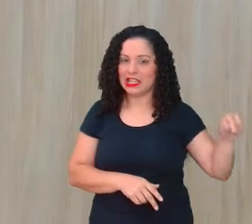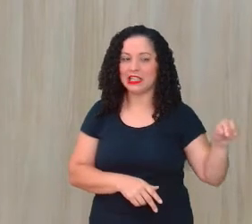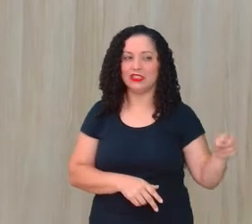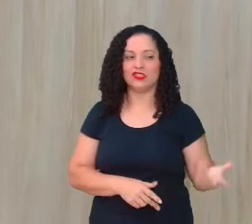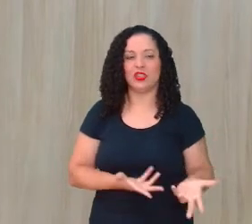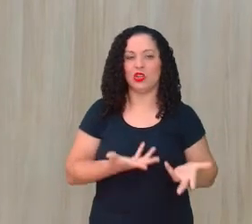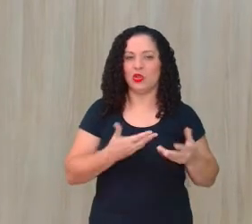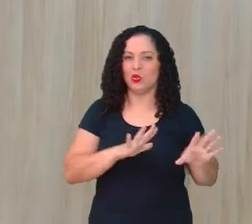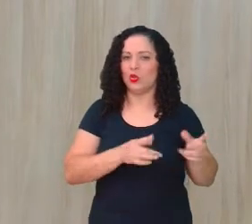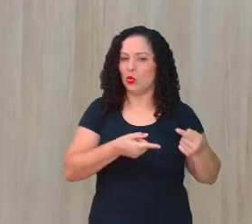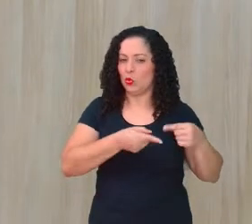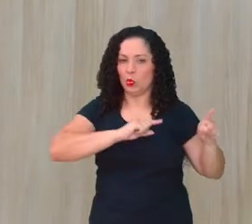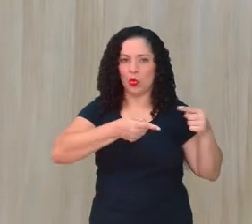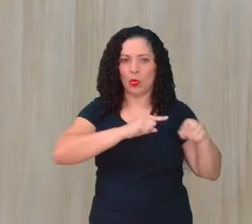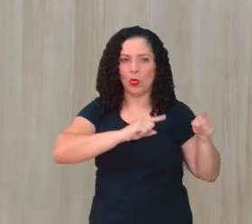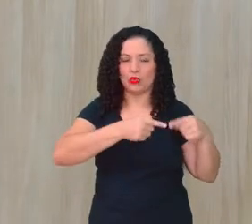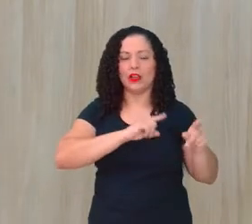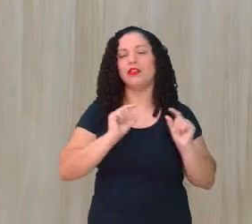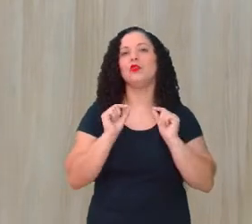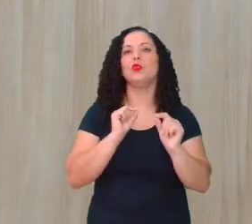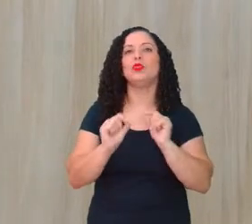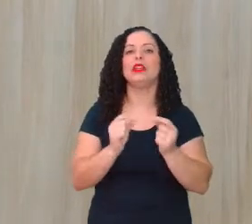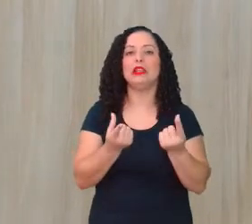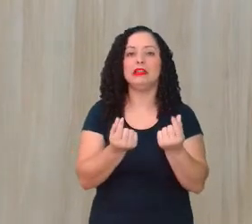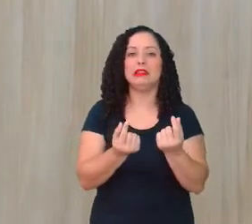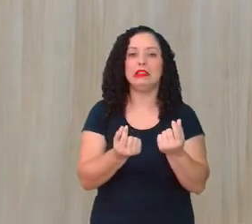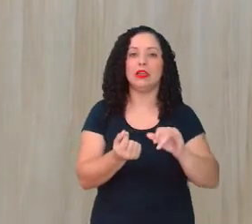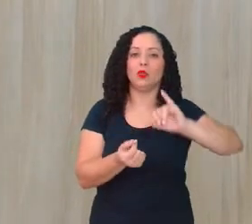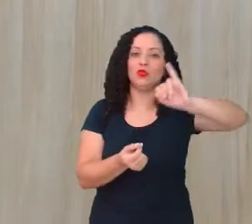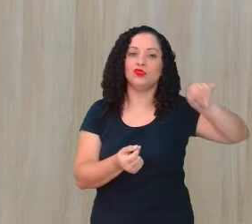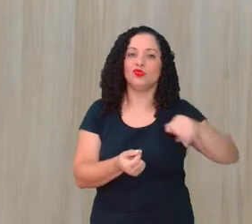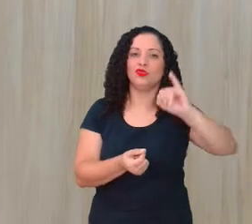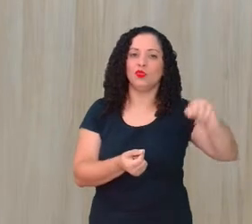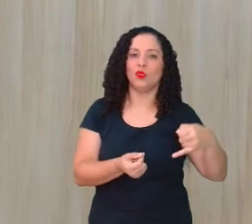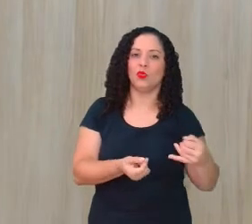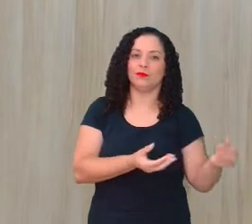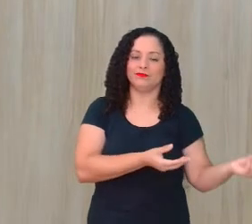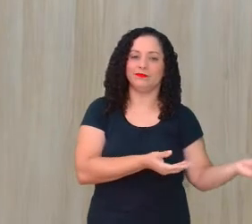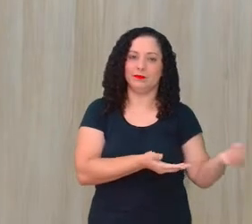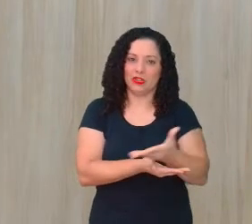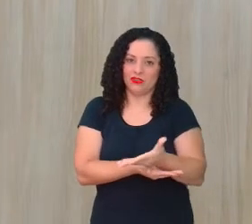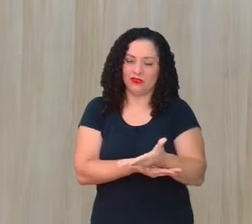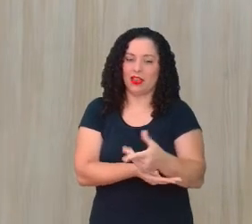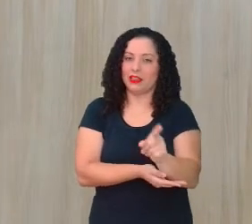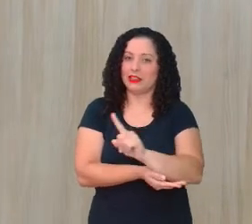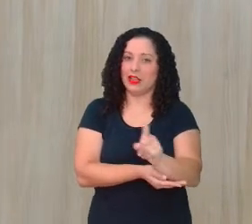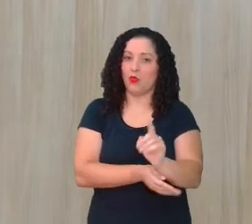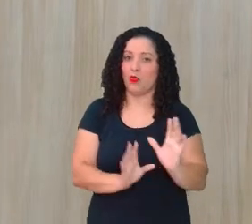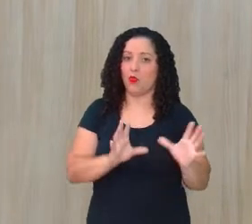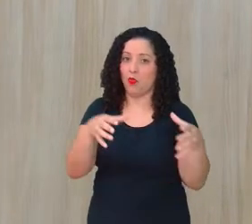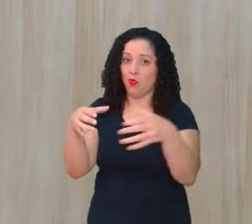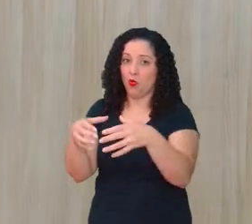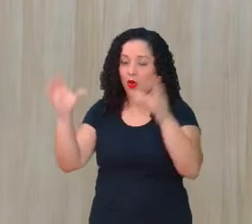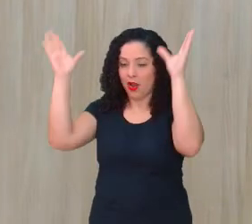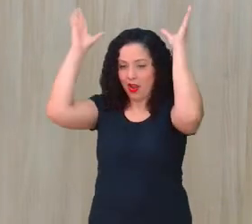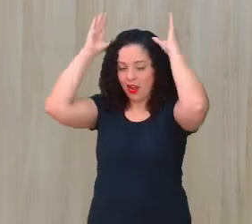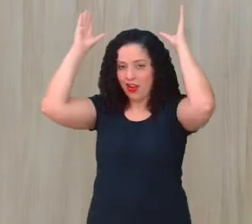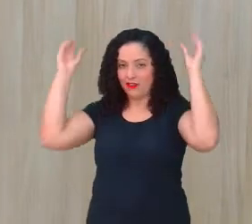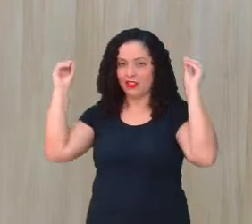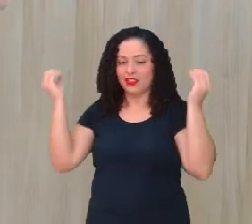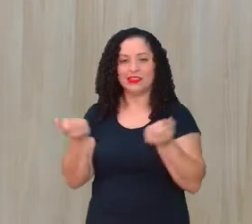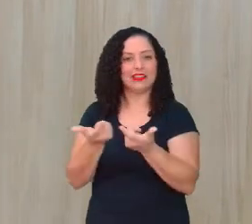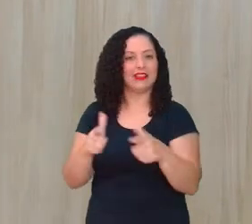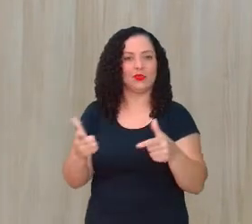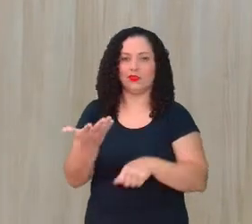usura, a usura no sentido de empréstimo a juros, né? Os puritanos, eles não tinham, né, os calvinistas também não